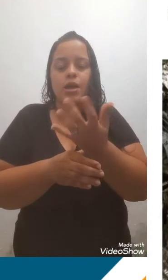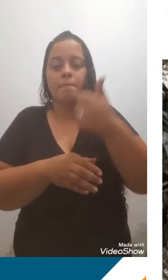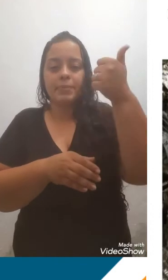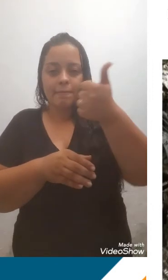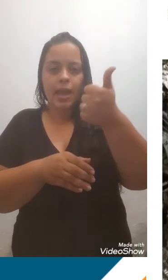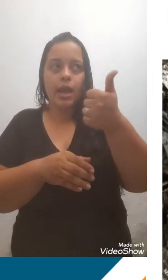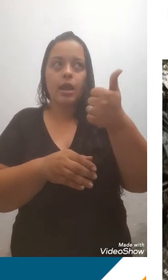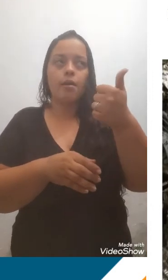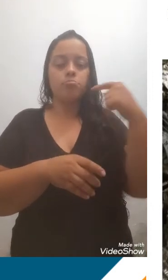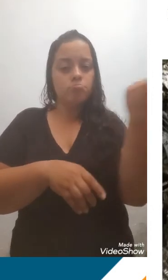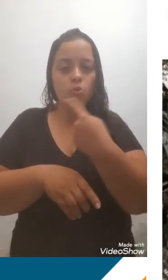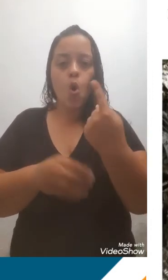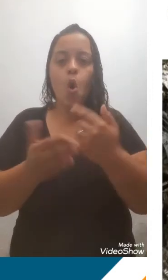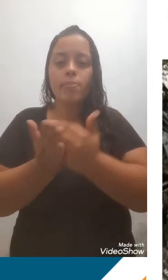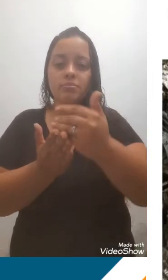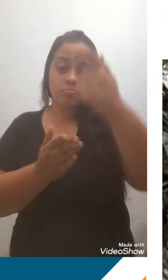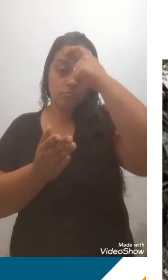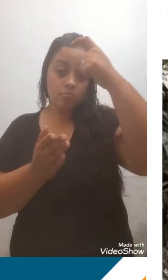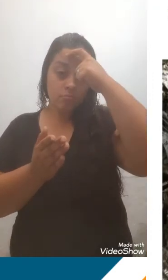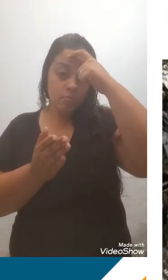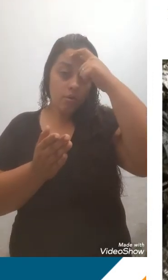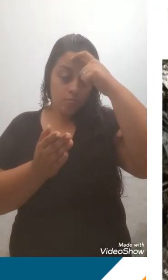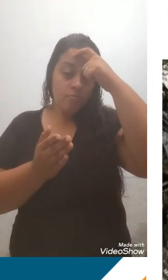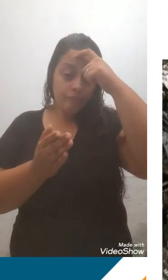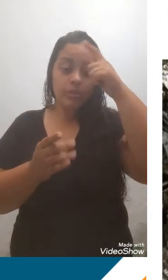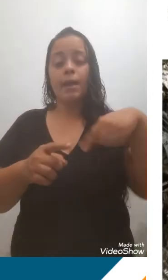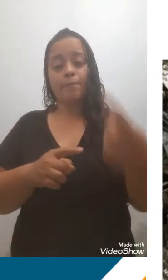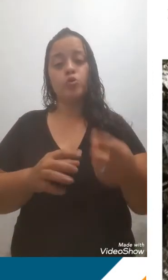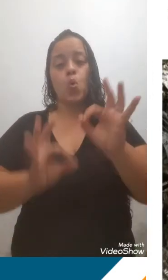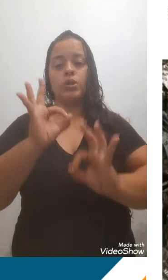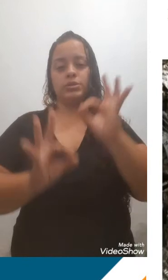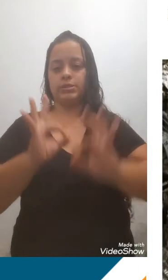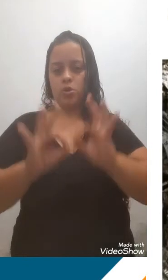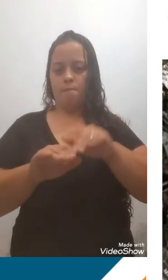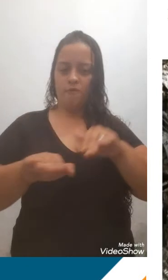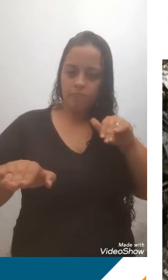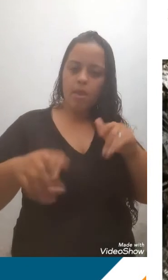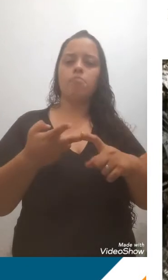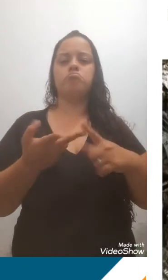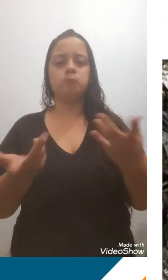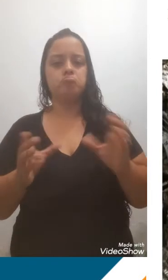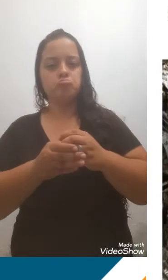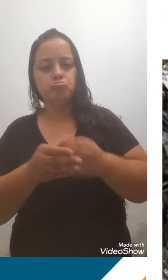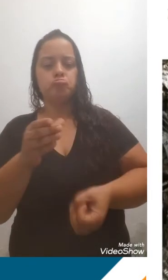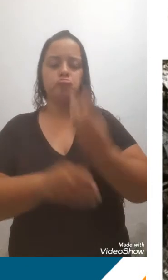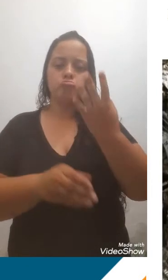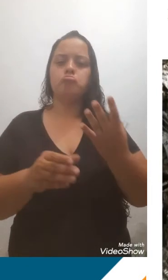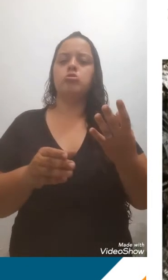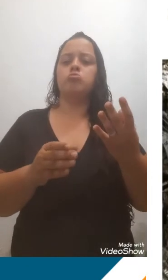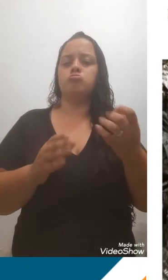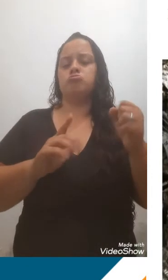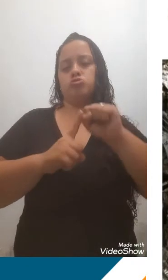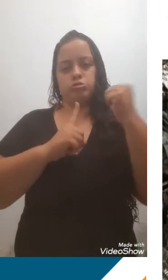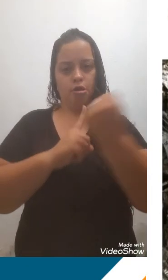de tomada de consciência, a partir da tomada de consciência uma organização dos movimentos, tá? Dos movimentos sociais. O